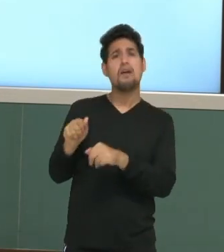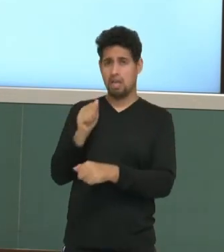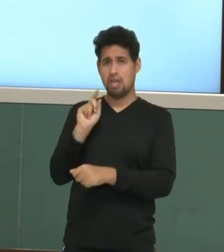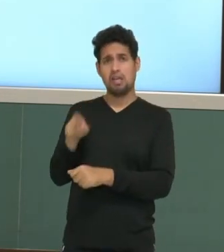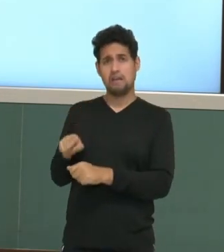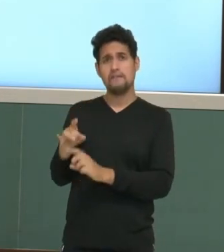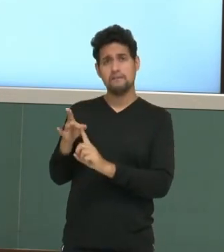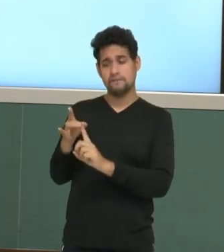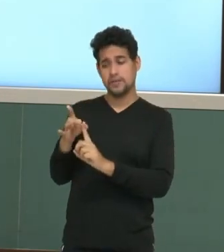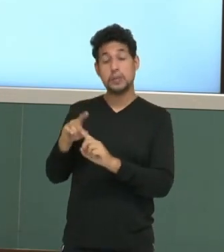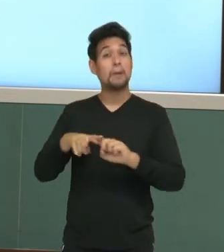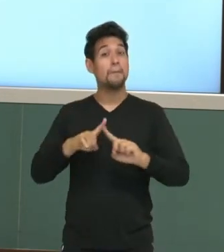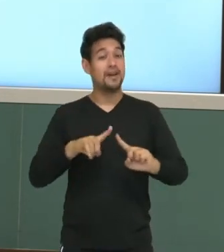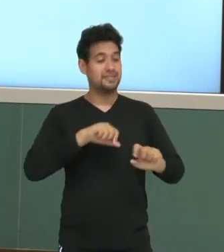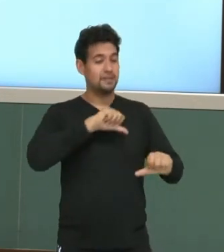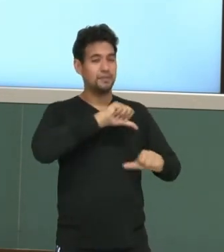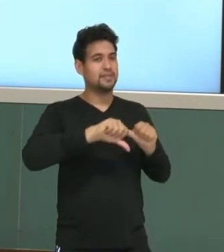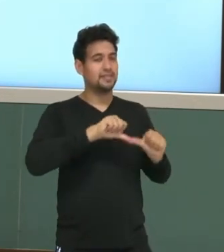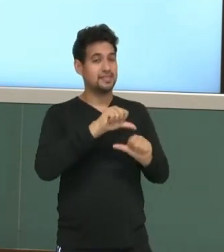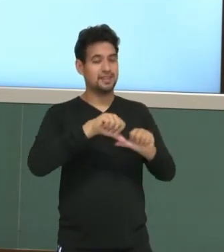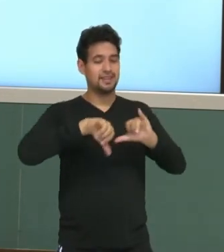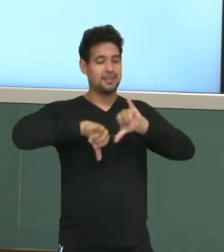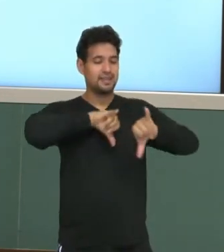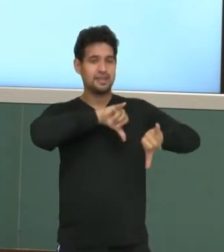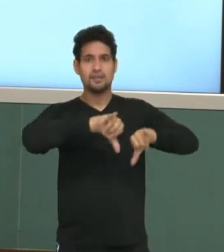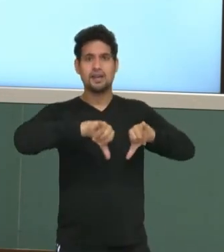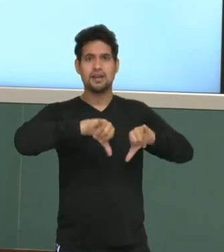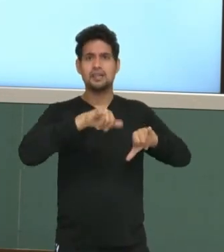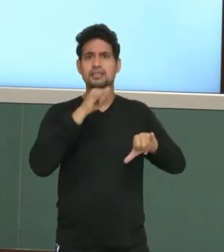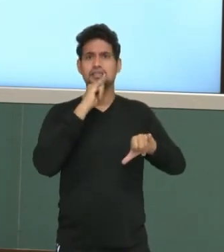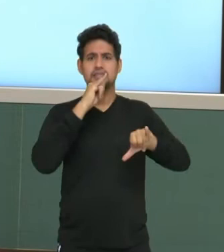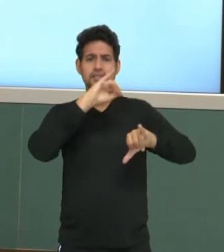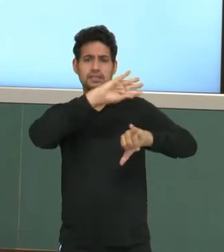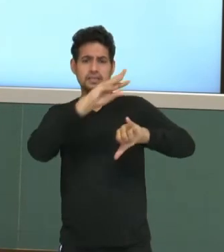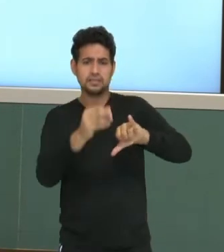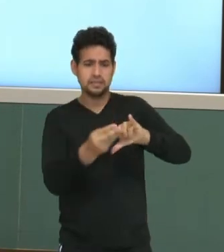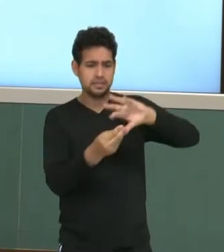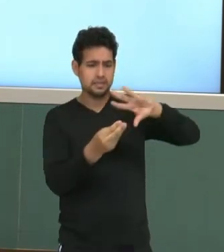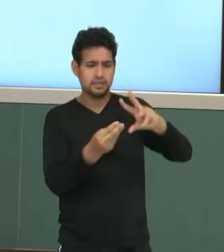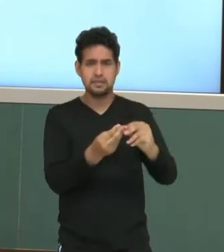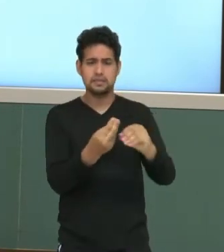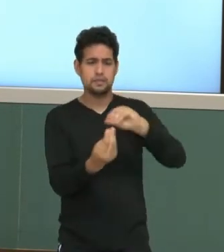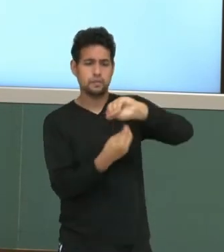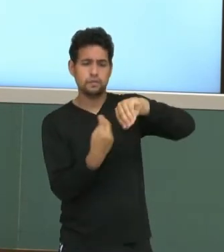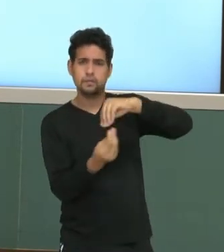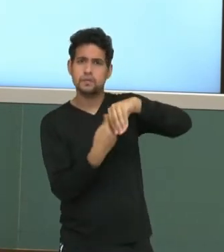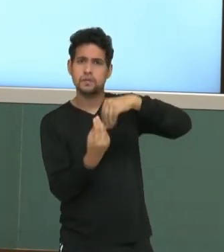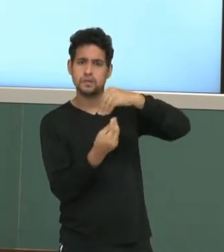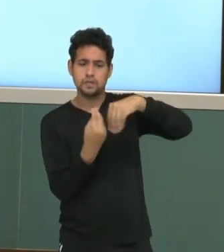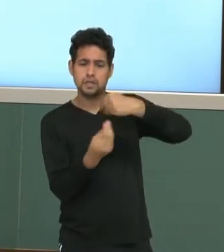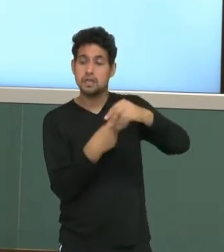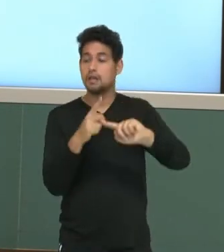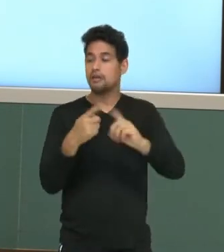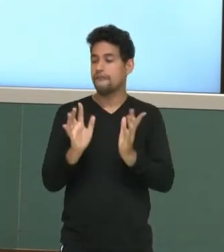Já na transformação química, ele pode ter uma constituição. E ao final do